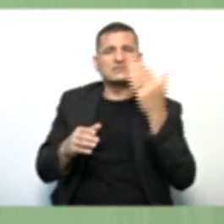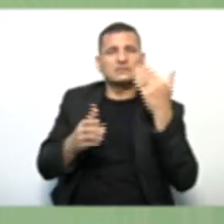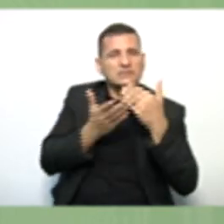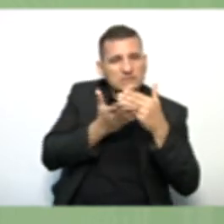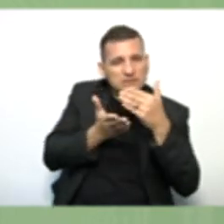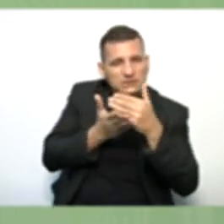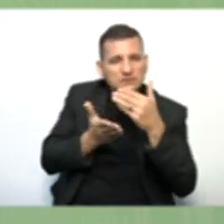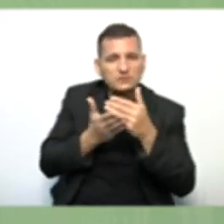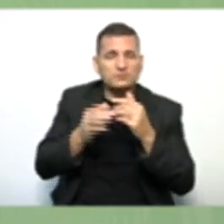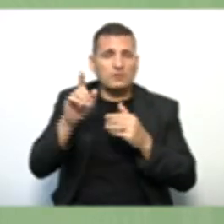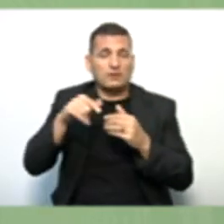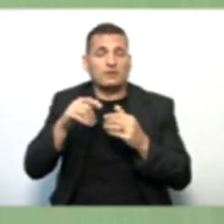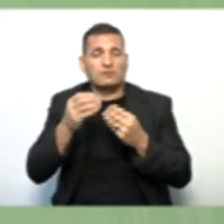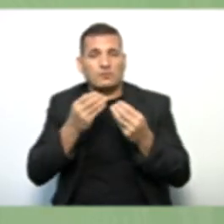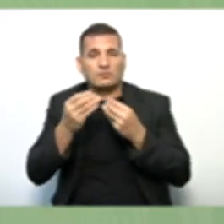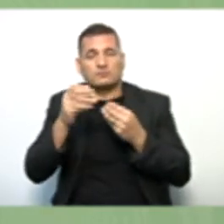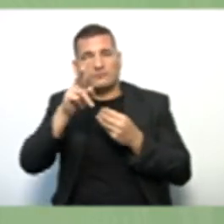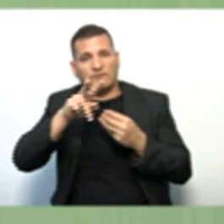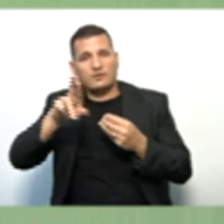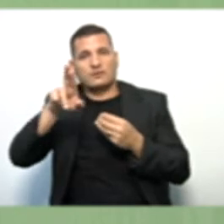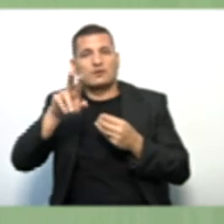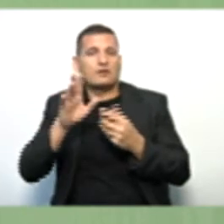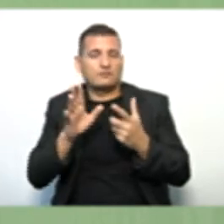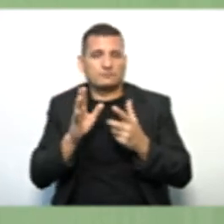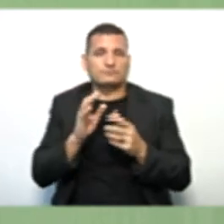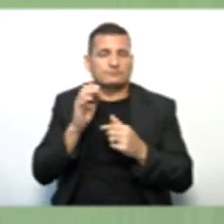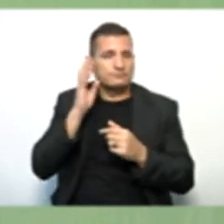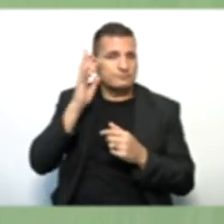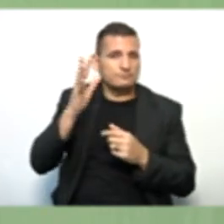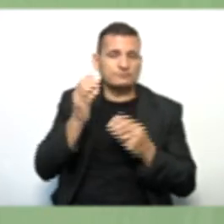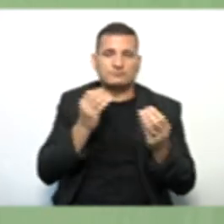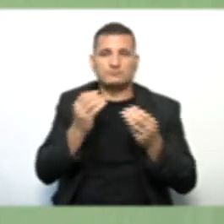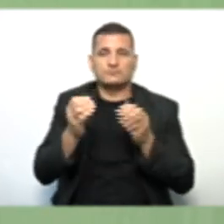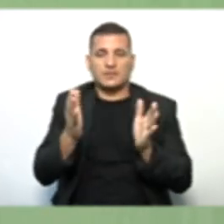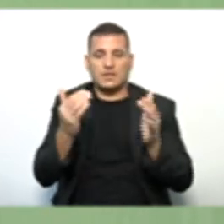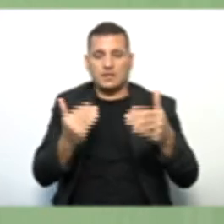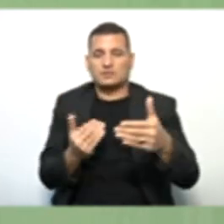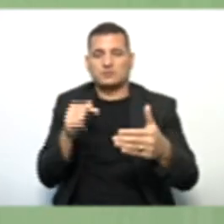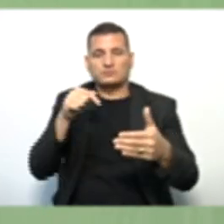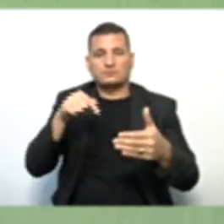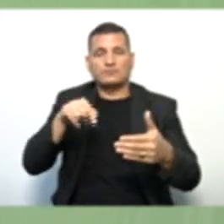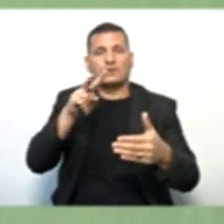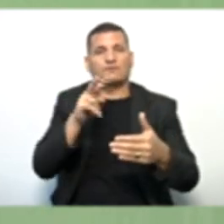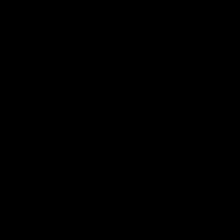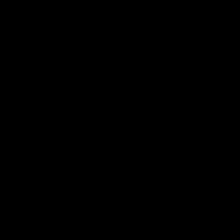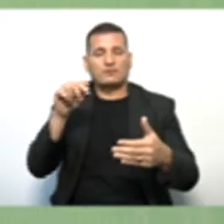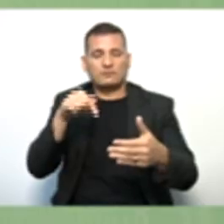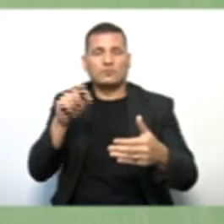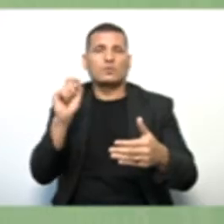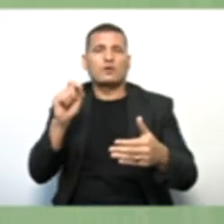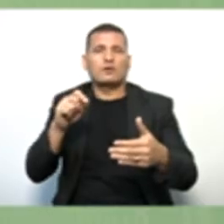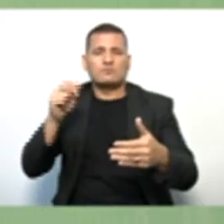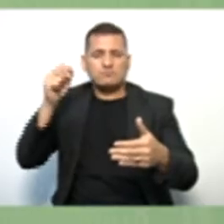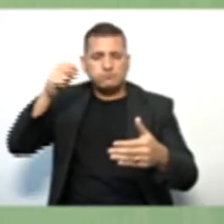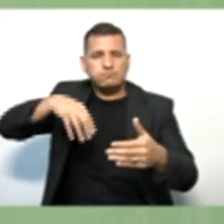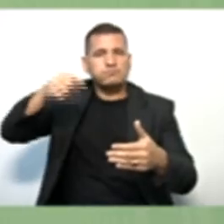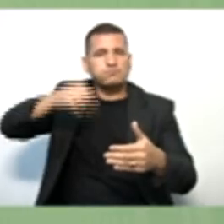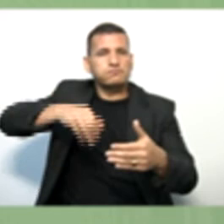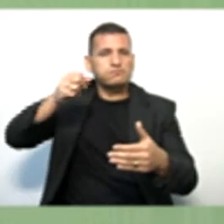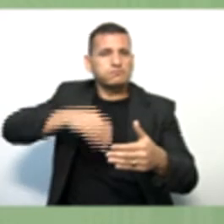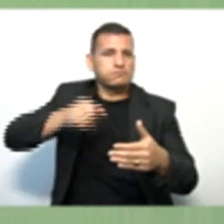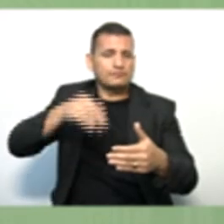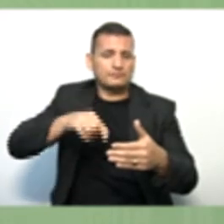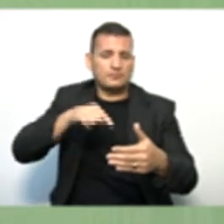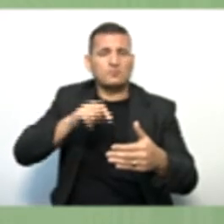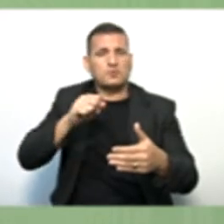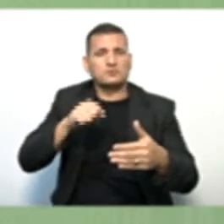foi com base em variáveis. Por quê? Imagina uma caixa, como eu já expliquei, né? Uma caixa que caiba as coisas dentro. Essa caixa